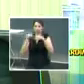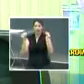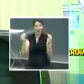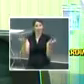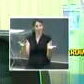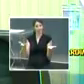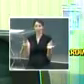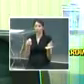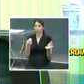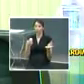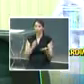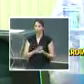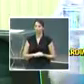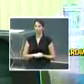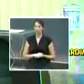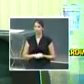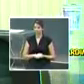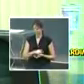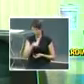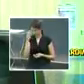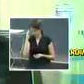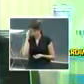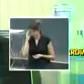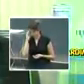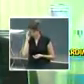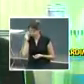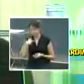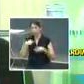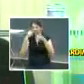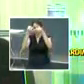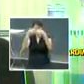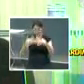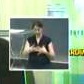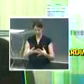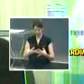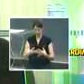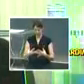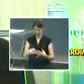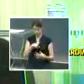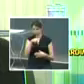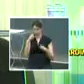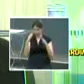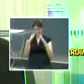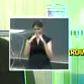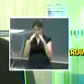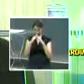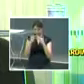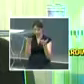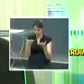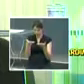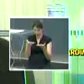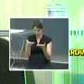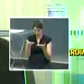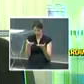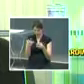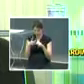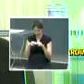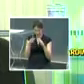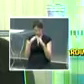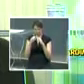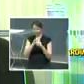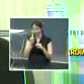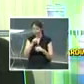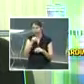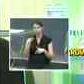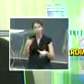Ah, não estou entendendo, pregador, então deixa eu te explicar. Deus te arrancou do aconchego da tua casa. Deus te trouxe aqui cansado depois de um dia de